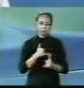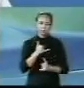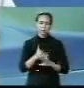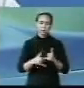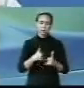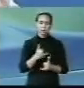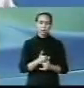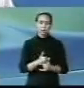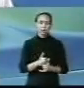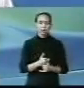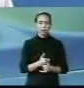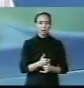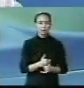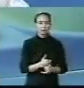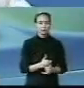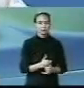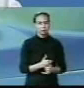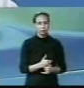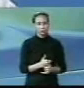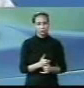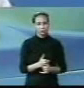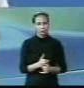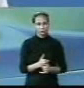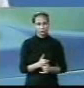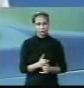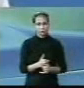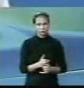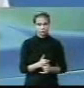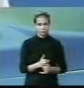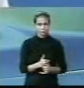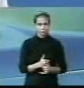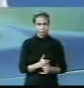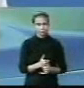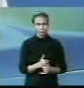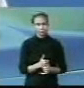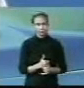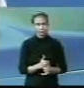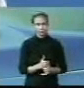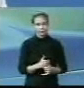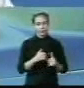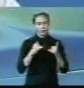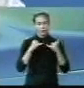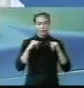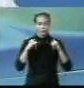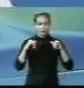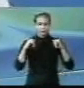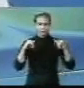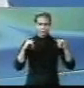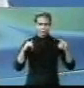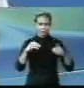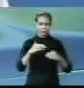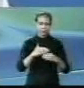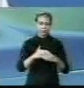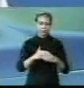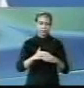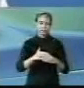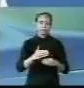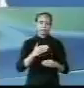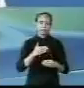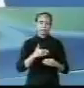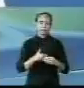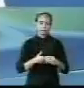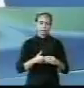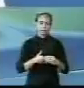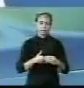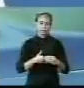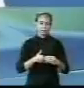IPs reservados, né, para a rede local, IP interno, que a gente chama, né, daquelas redes classe A e C, e